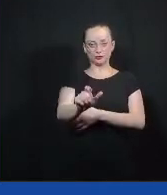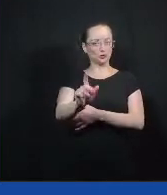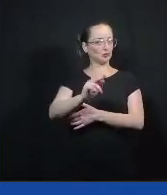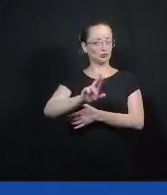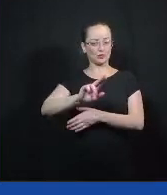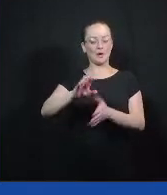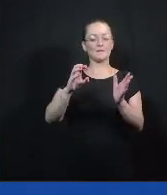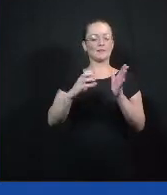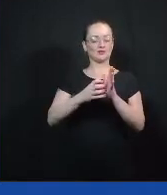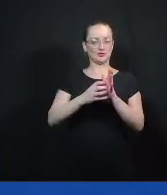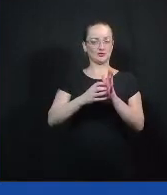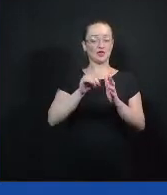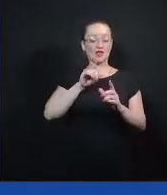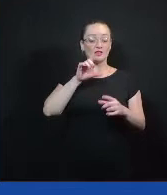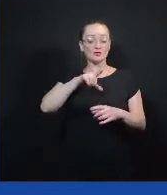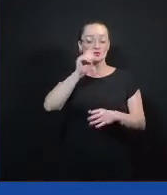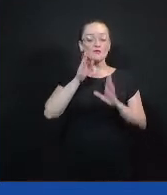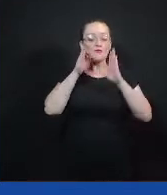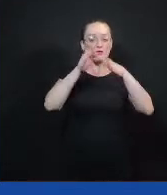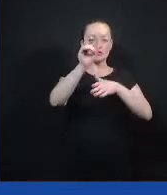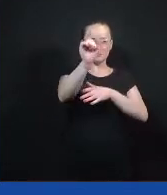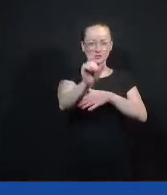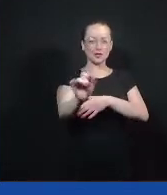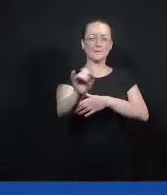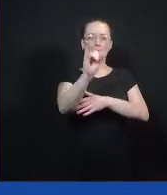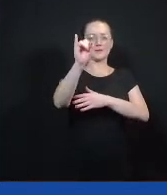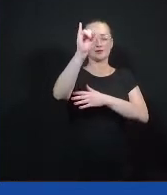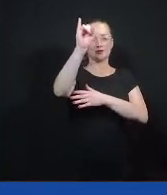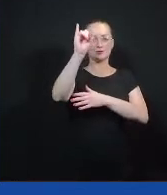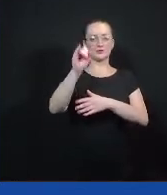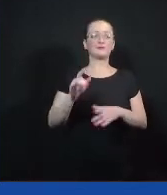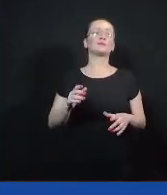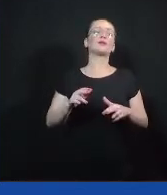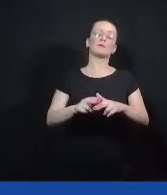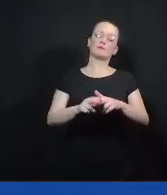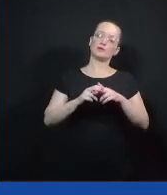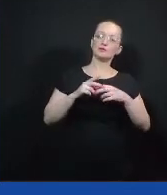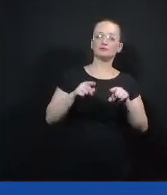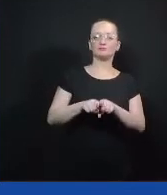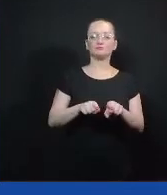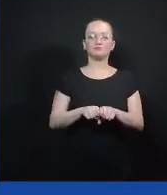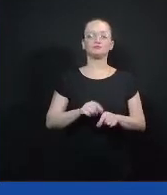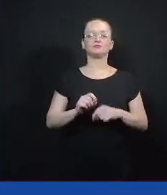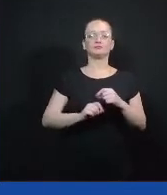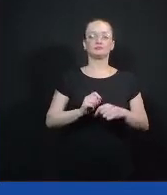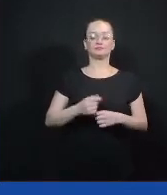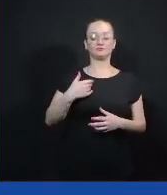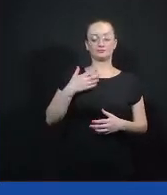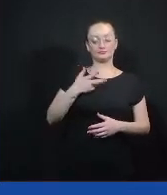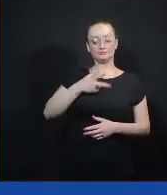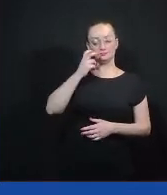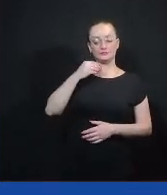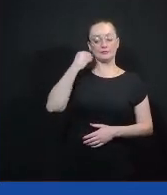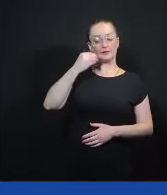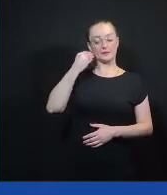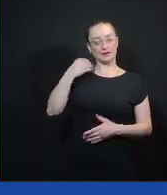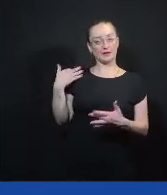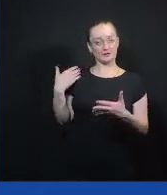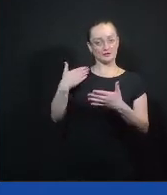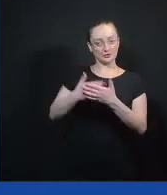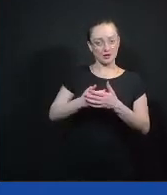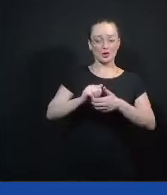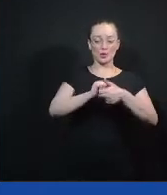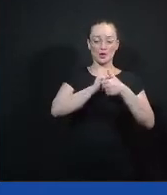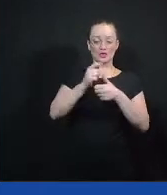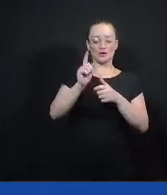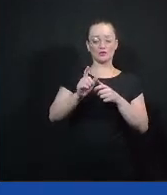essa escolha, né, focada no indivíduo é importante e, portanto, considerar essa experiência, essa trajetória, essas qualidades,